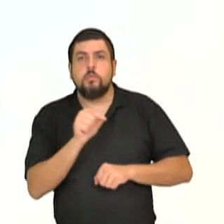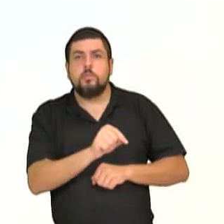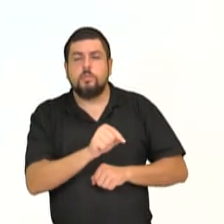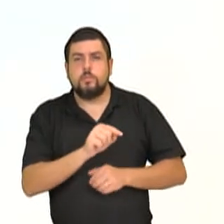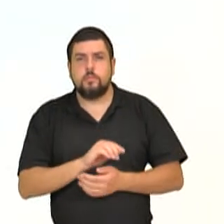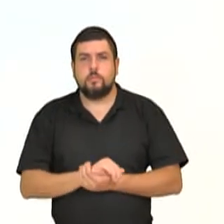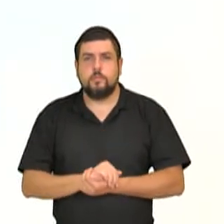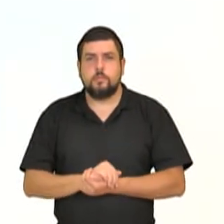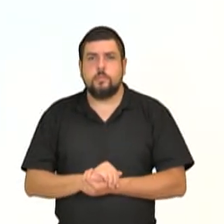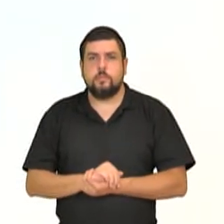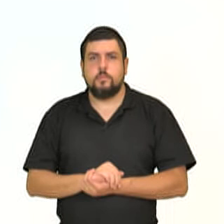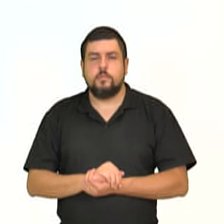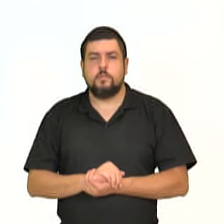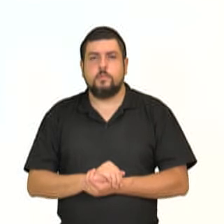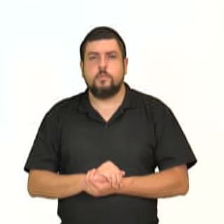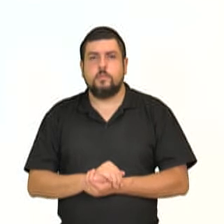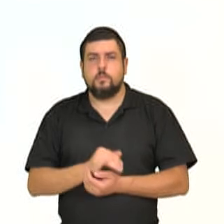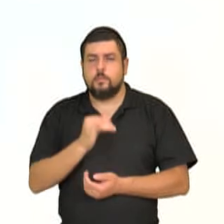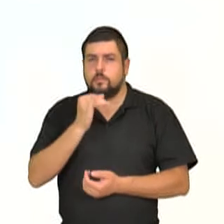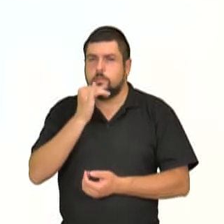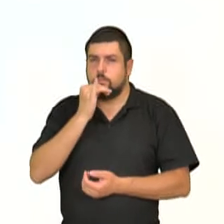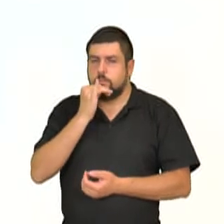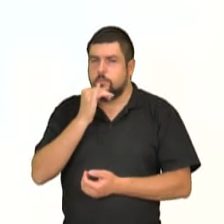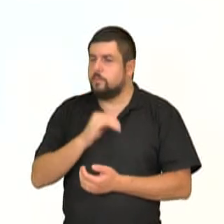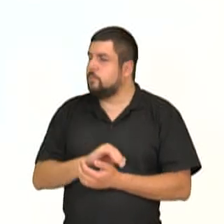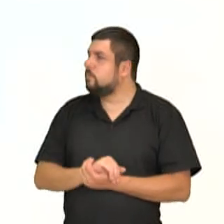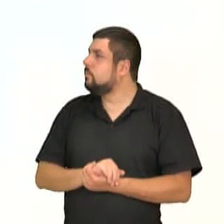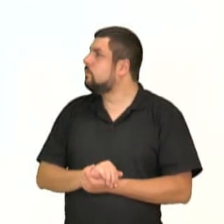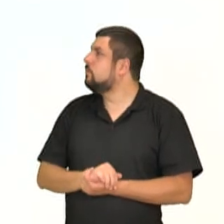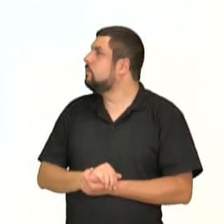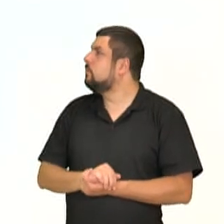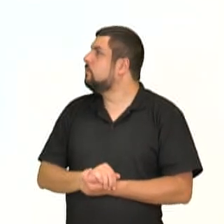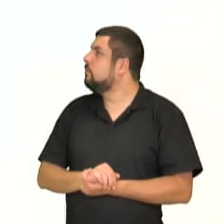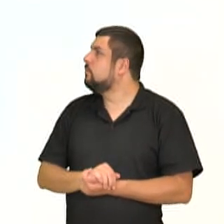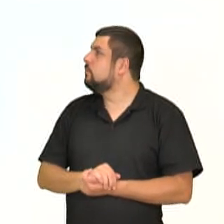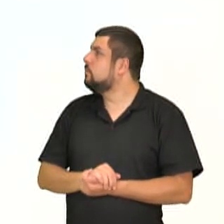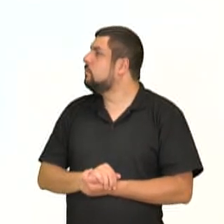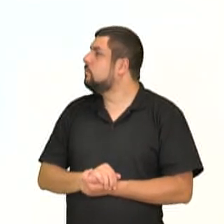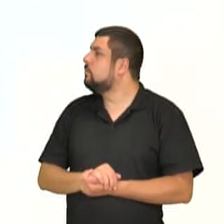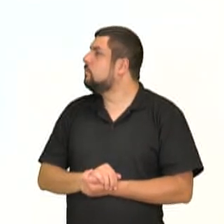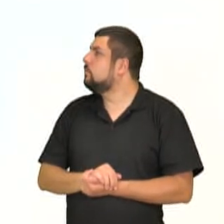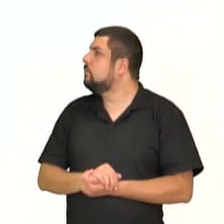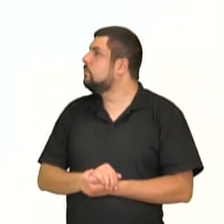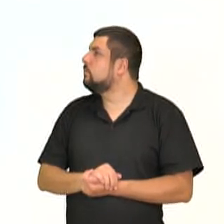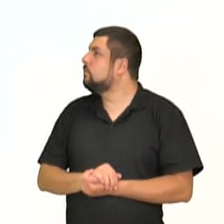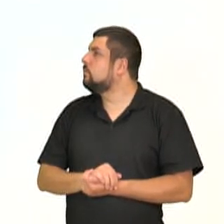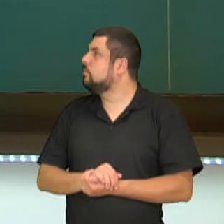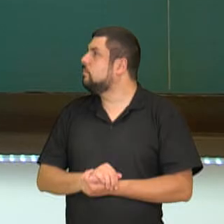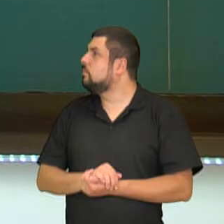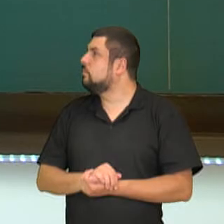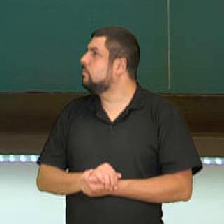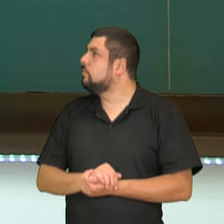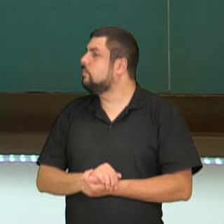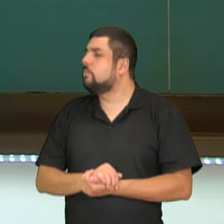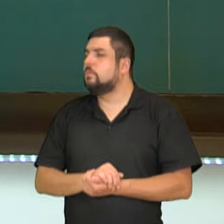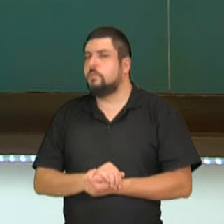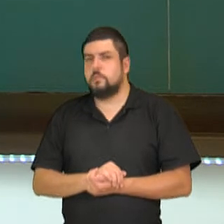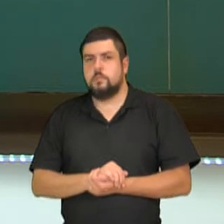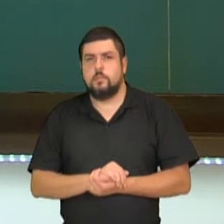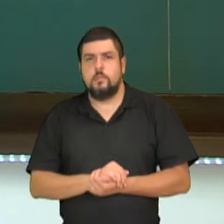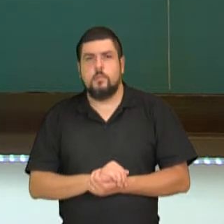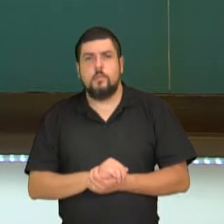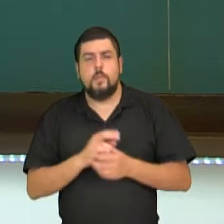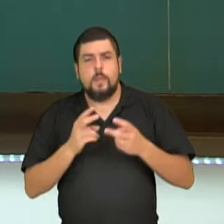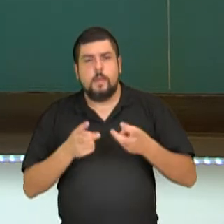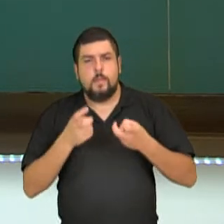a ver, exemplos. No concordo com aquello que dijiste. Tá vendo que é algo